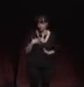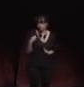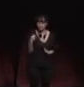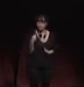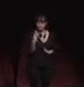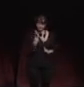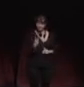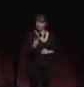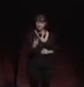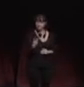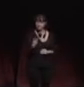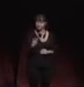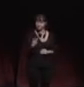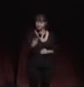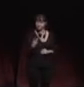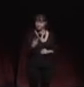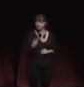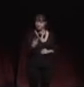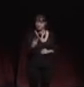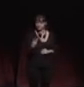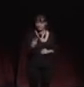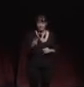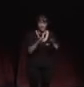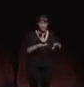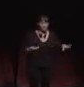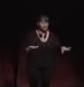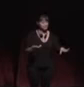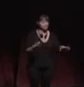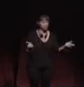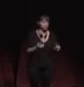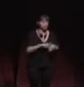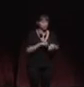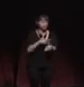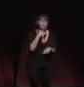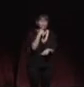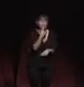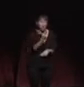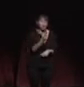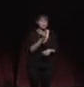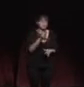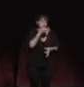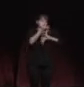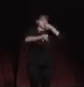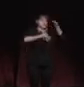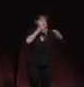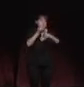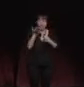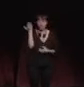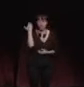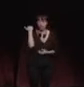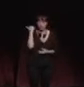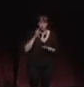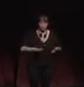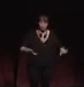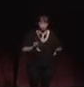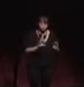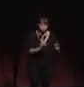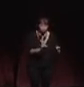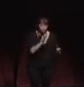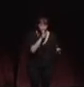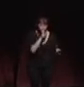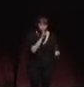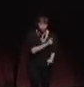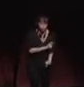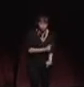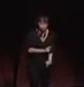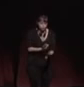filhos. Nunca a criança teve tanta voz. A gente antes não podia falar. Tinha umas coisas